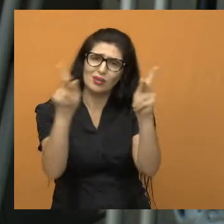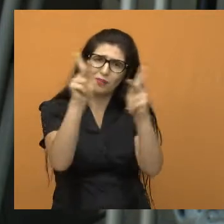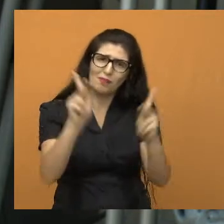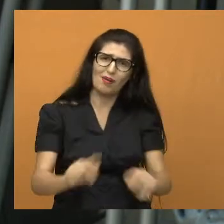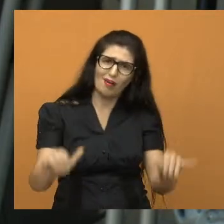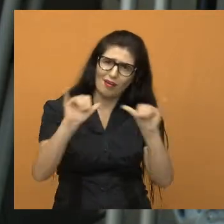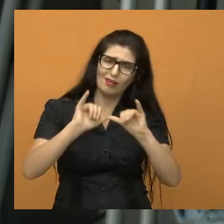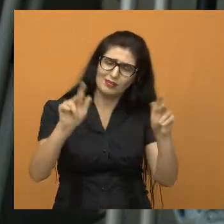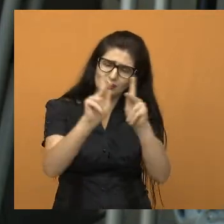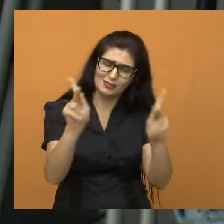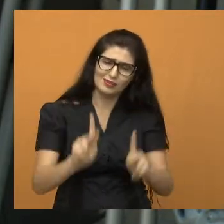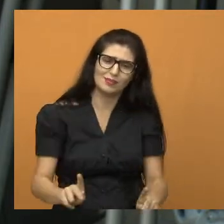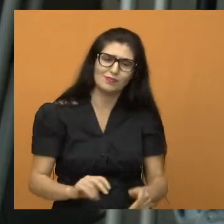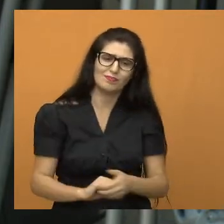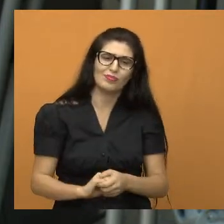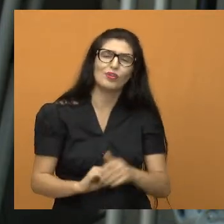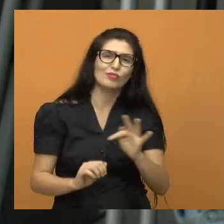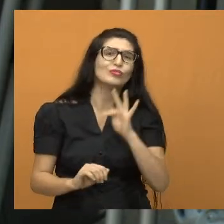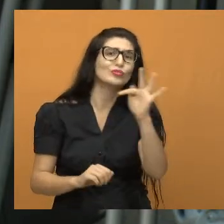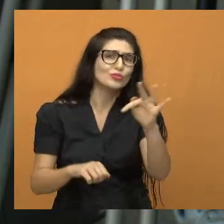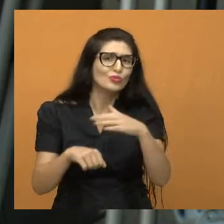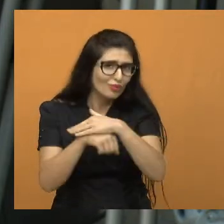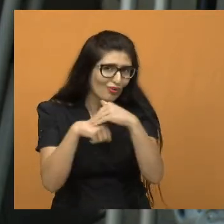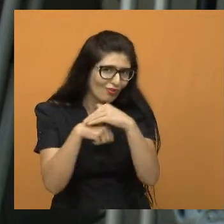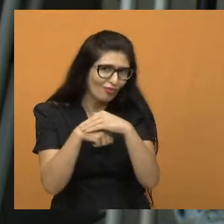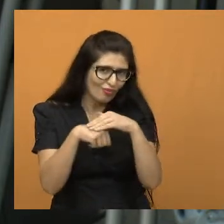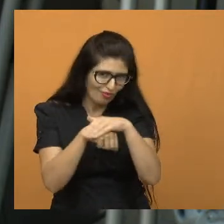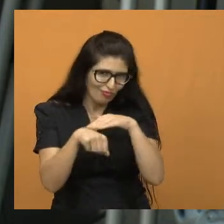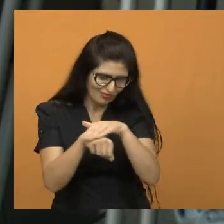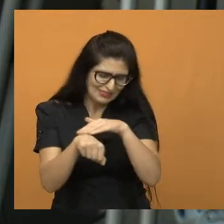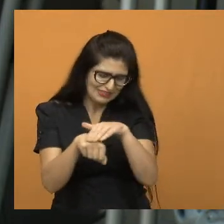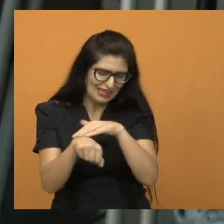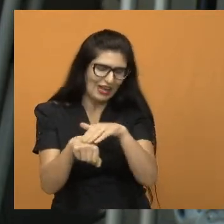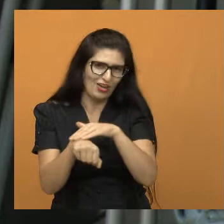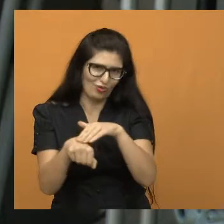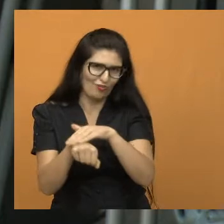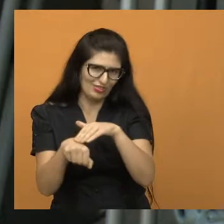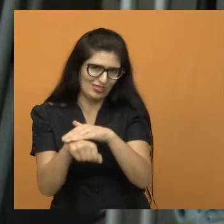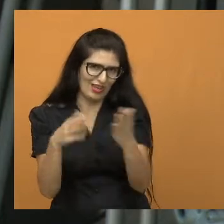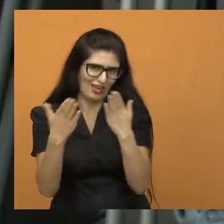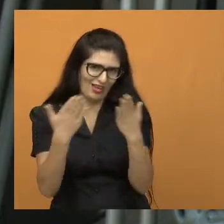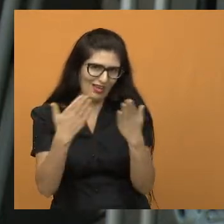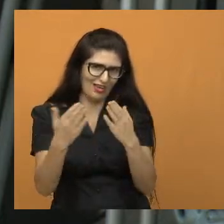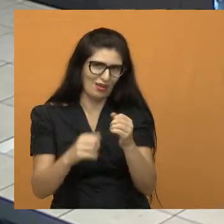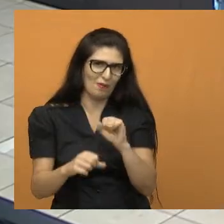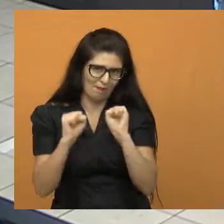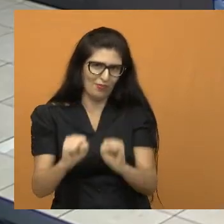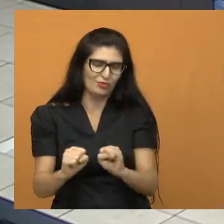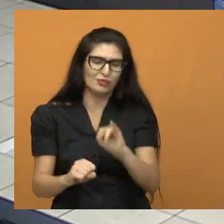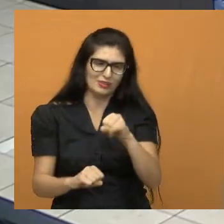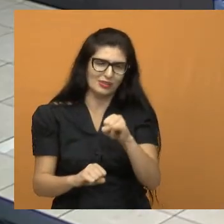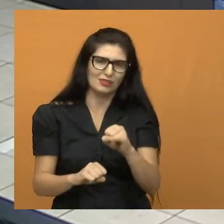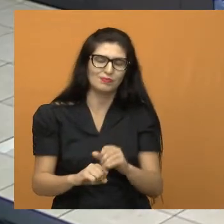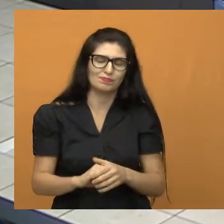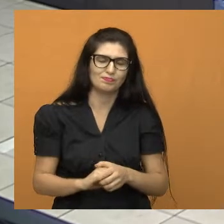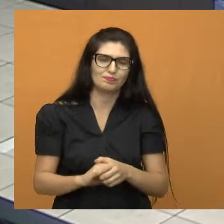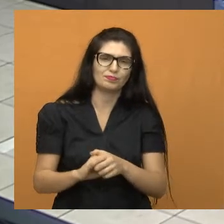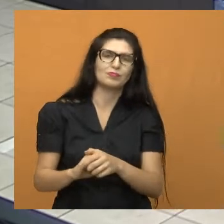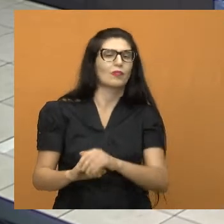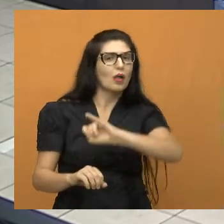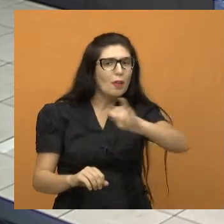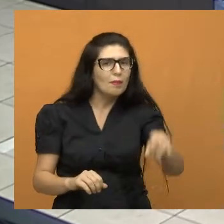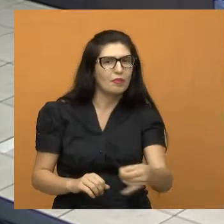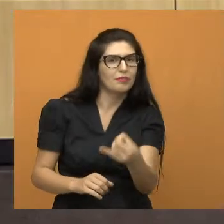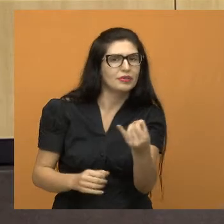né, autorização para que um dia a gente pudesse conversar sobre isso. Tá bom? Obrigada. Obrigado. E aproveitando o gancho, deixo aqui